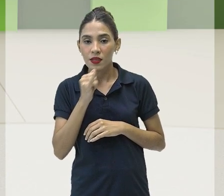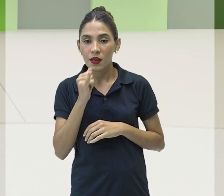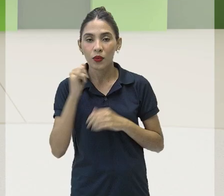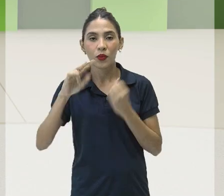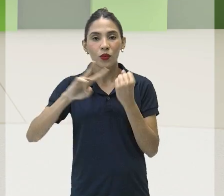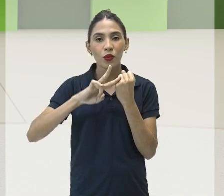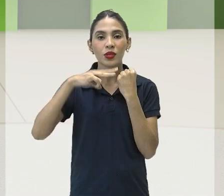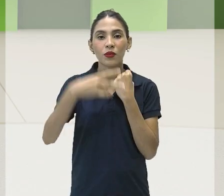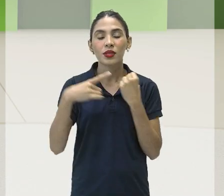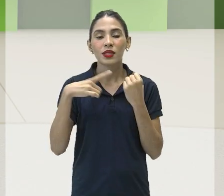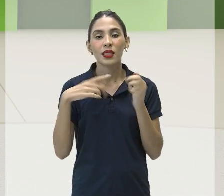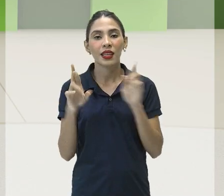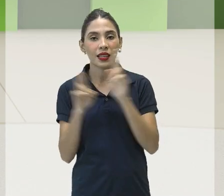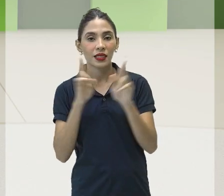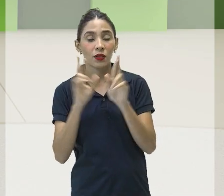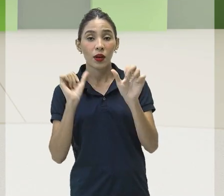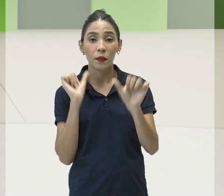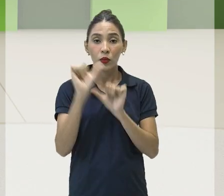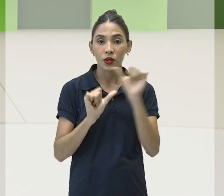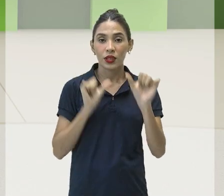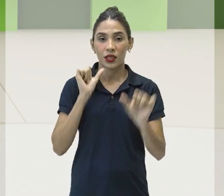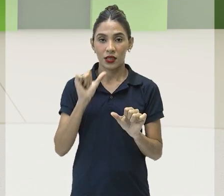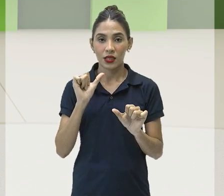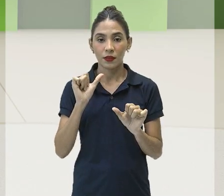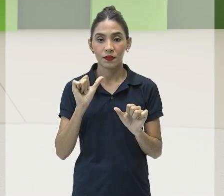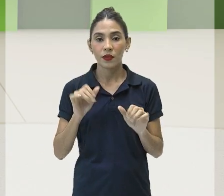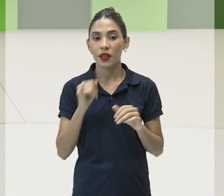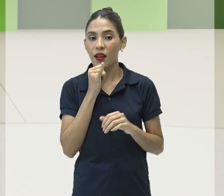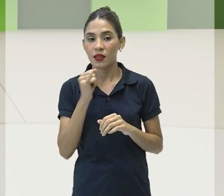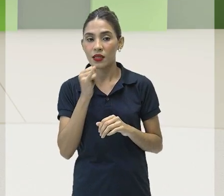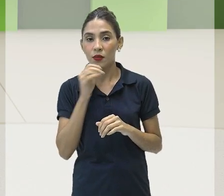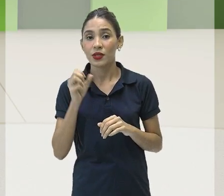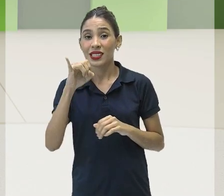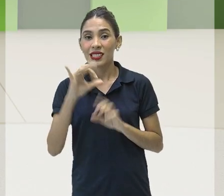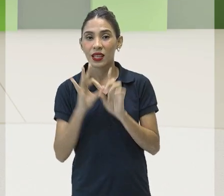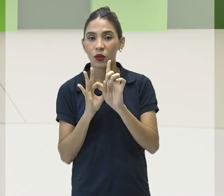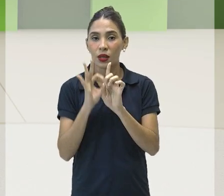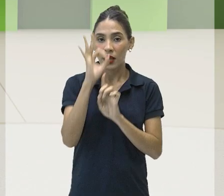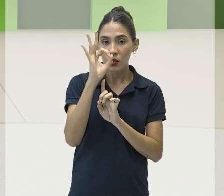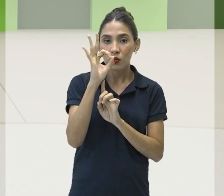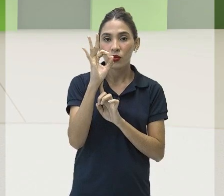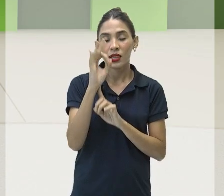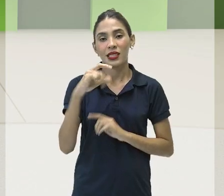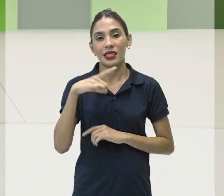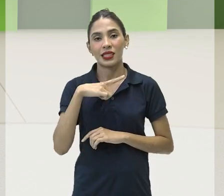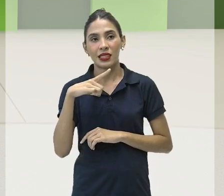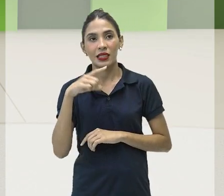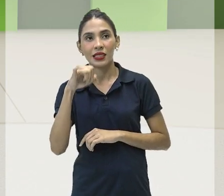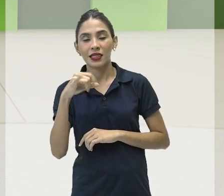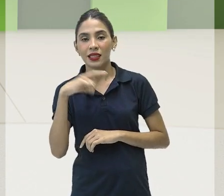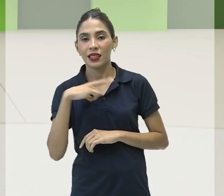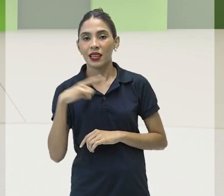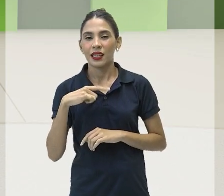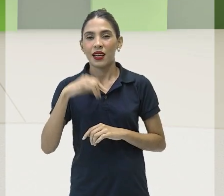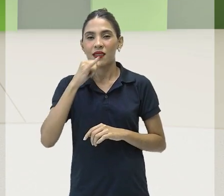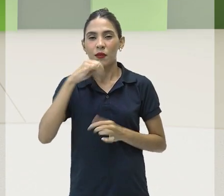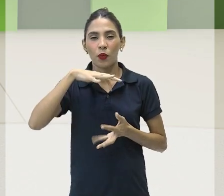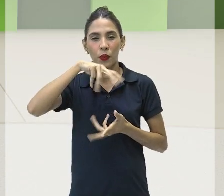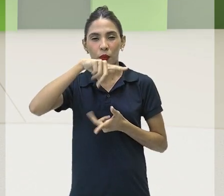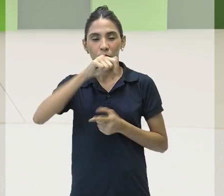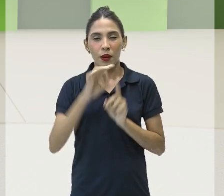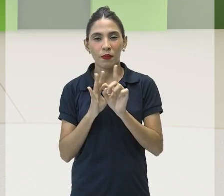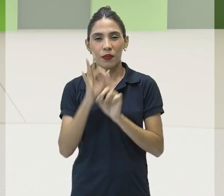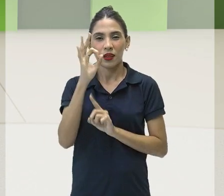consequência relacionada às mudanças climáticas, né? Se aumenta a temperatura, se tem um aquecimento global, a